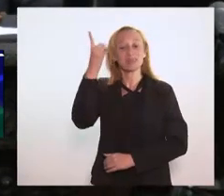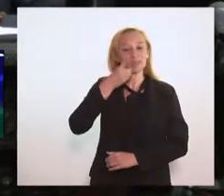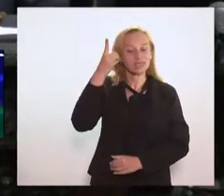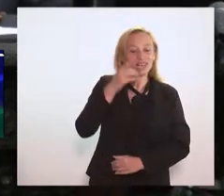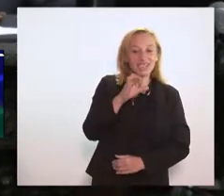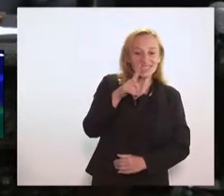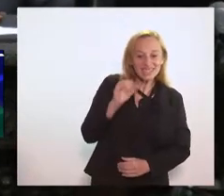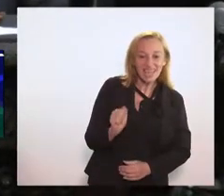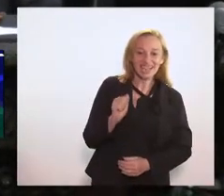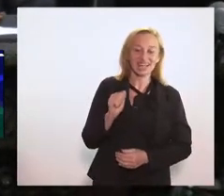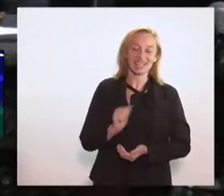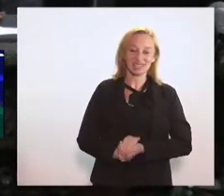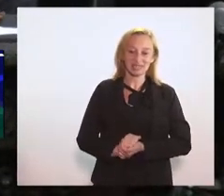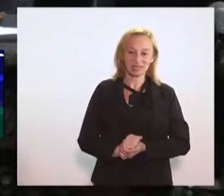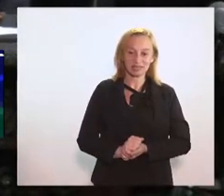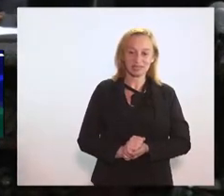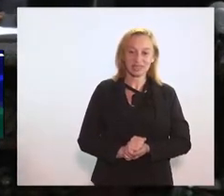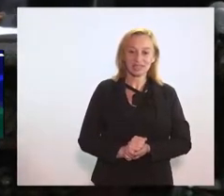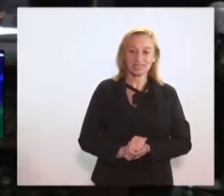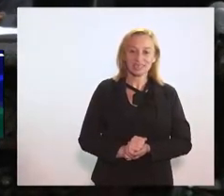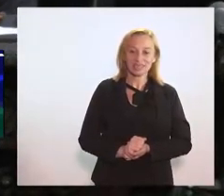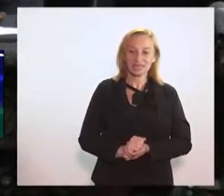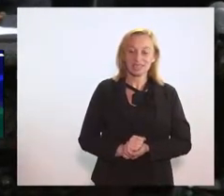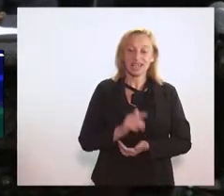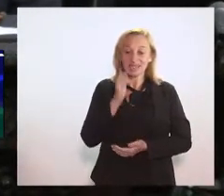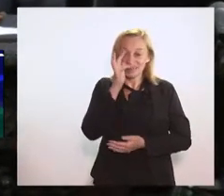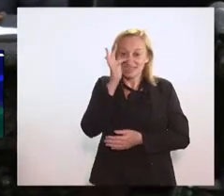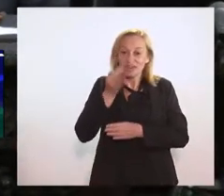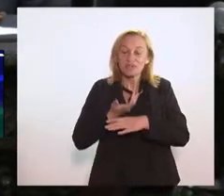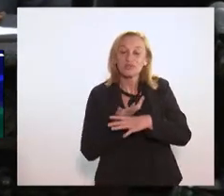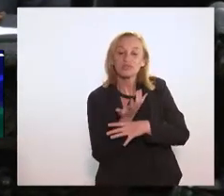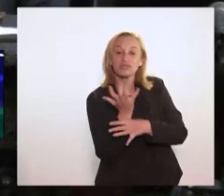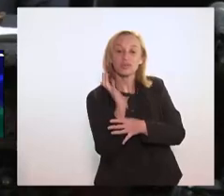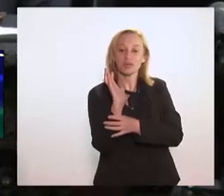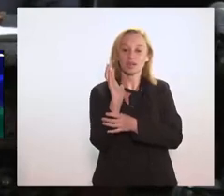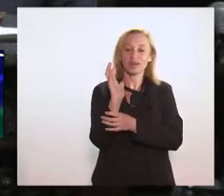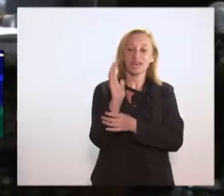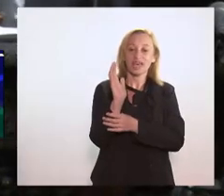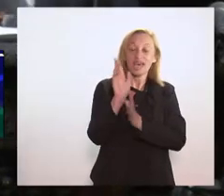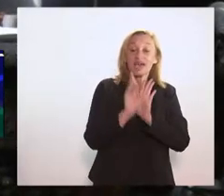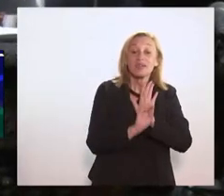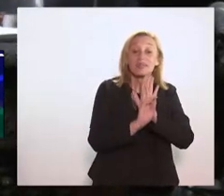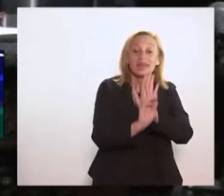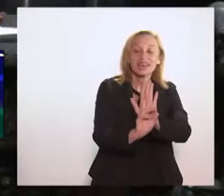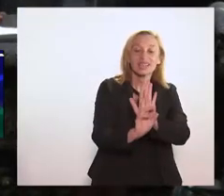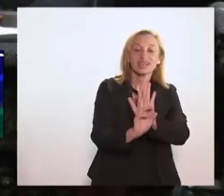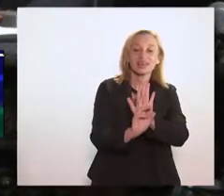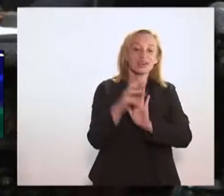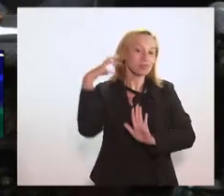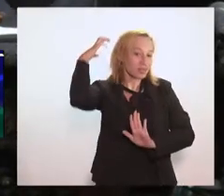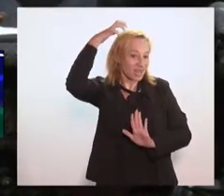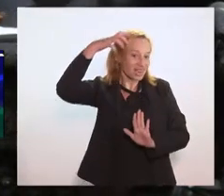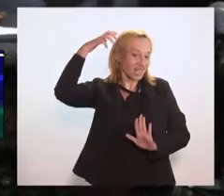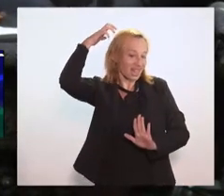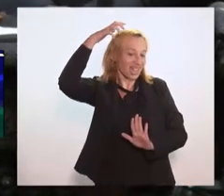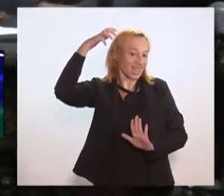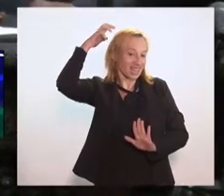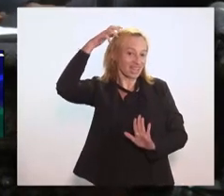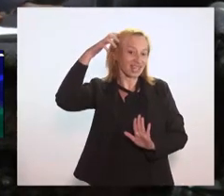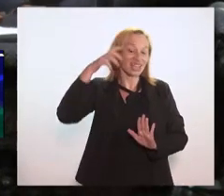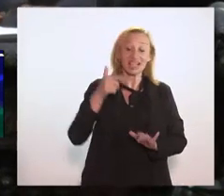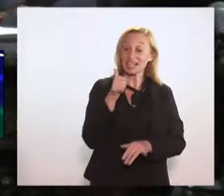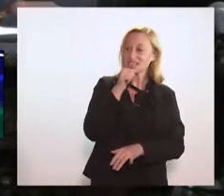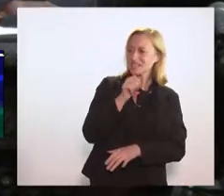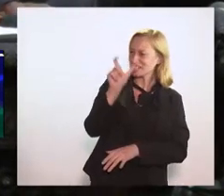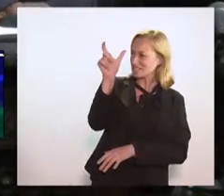Célia Jordão. Essa flor que é o girassol, que representa a Marielle Franco, essa